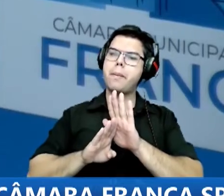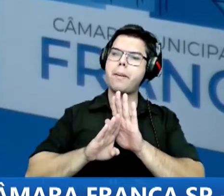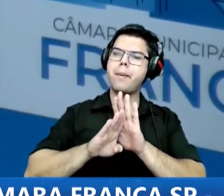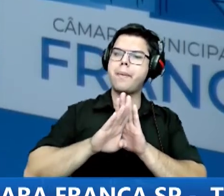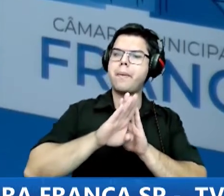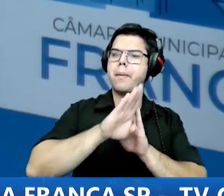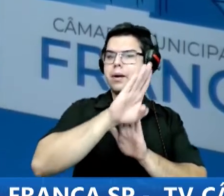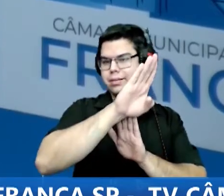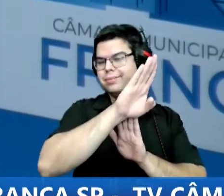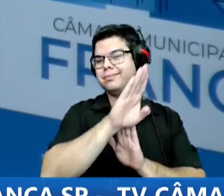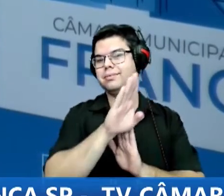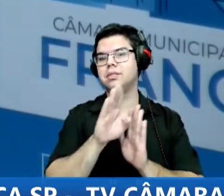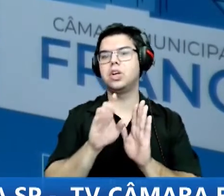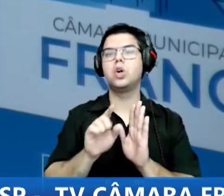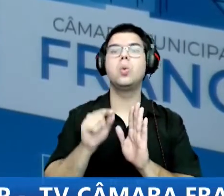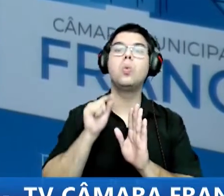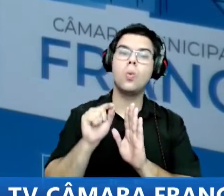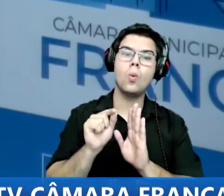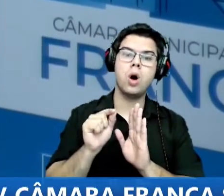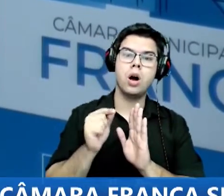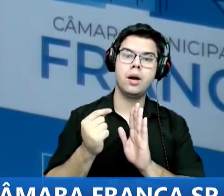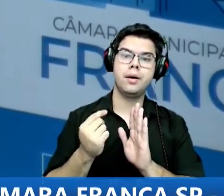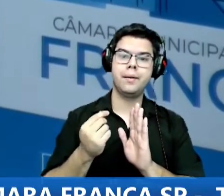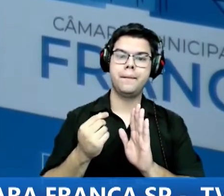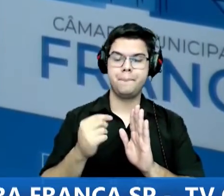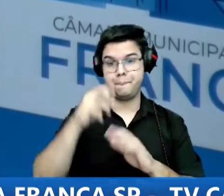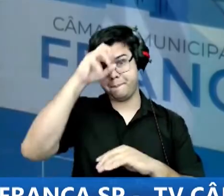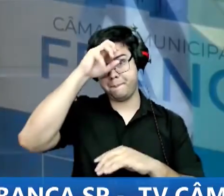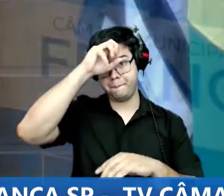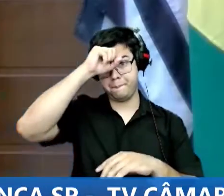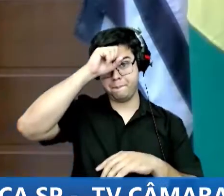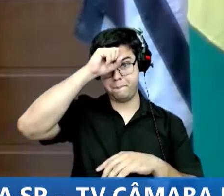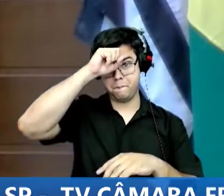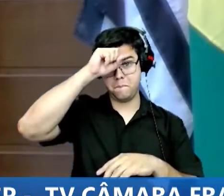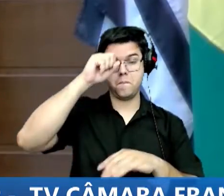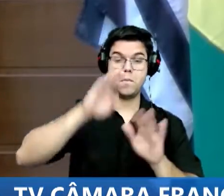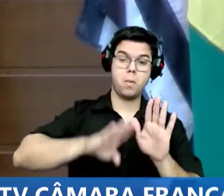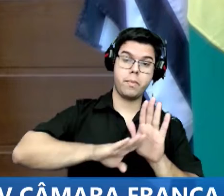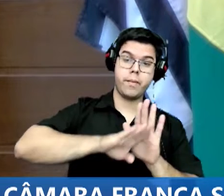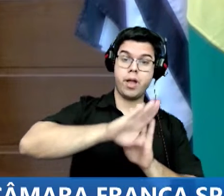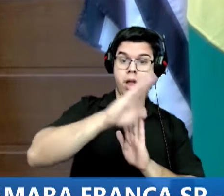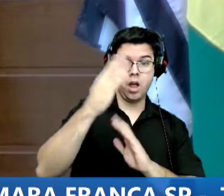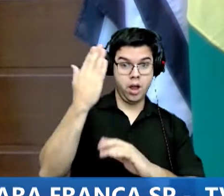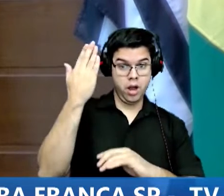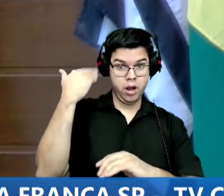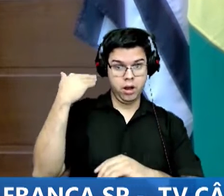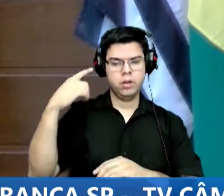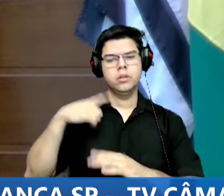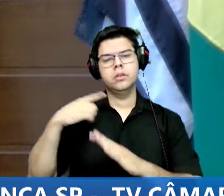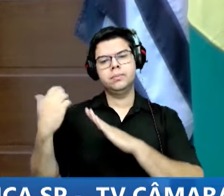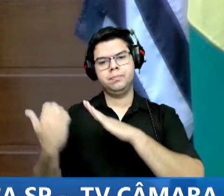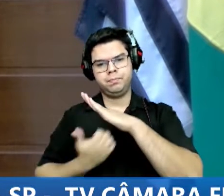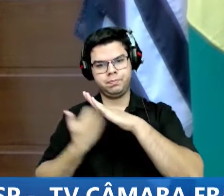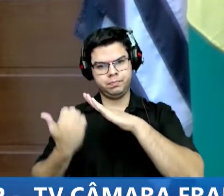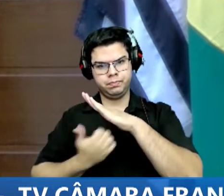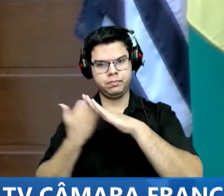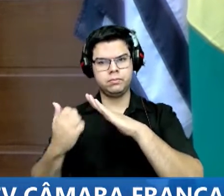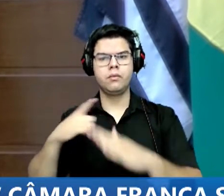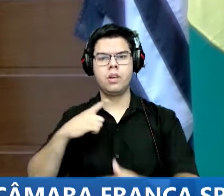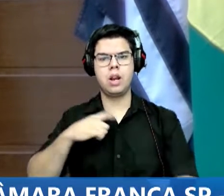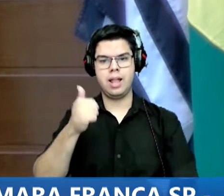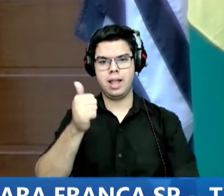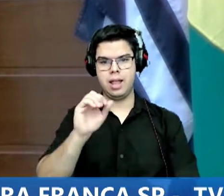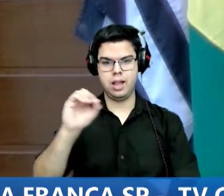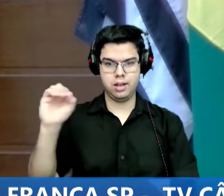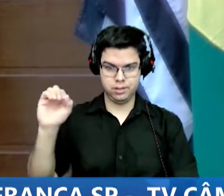índices de aprendizagem. A gente tinha, todas as empresas que têm mais de 100 funcionários, elas